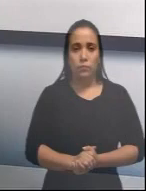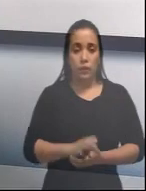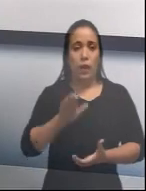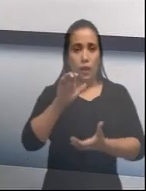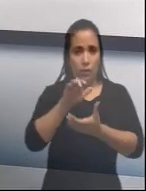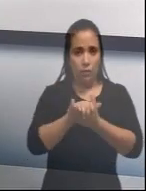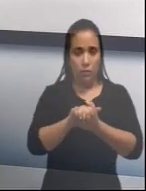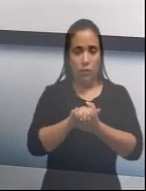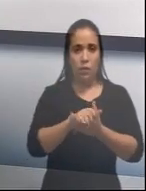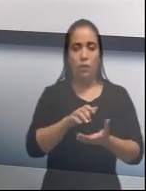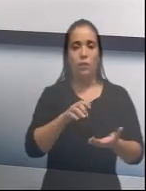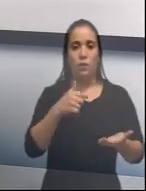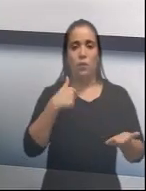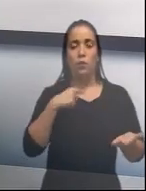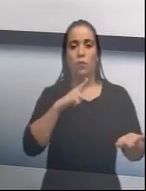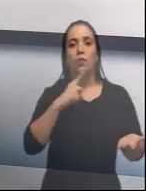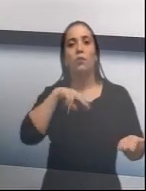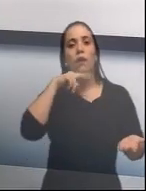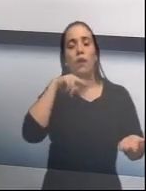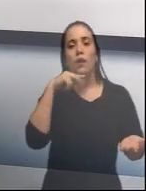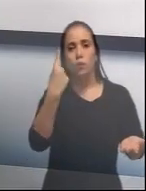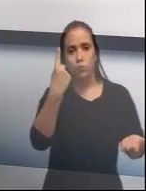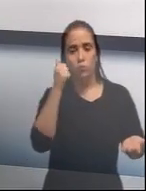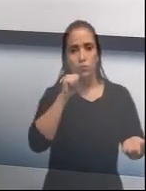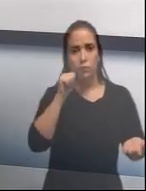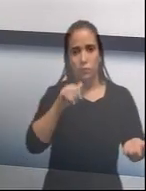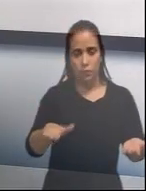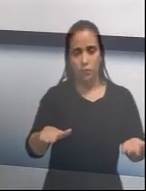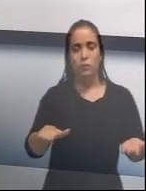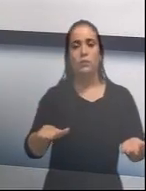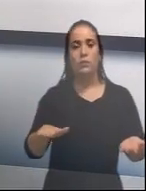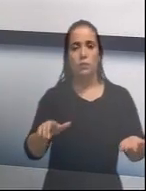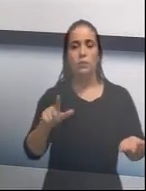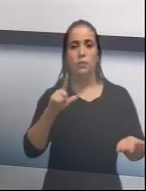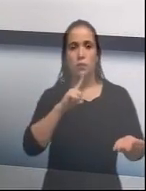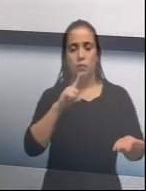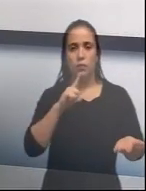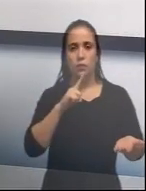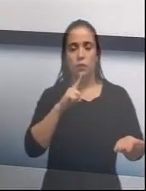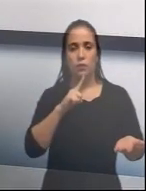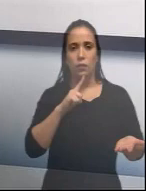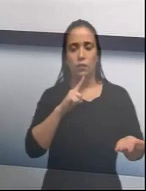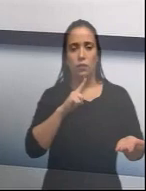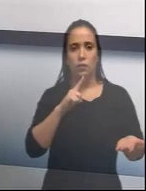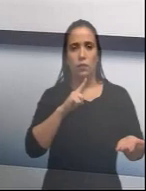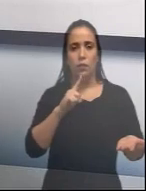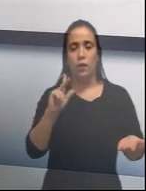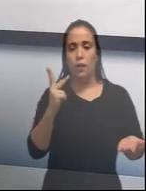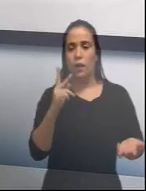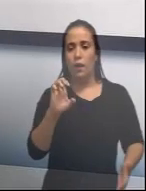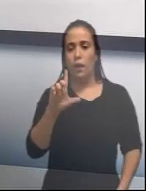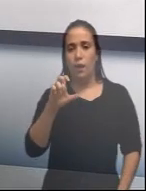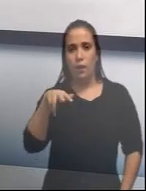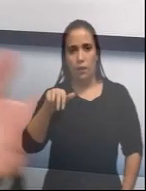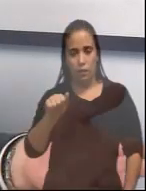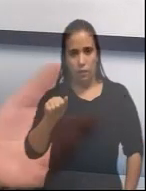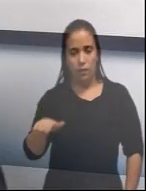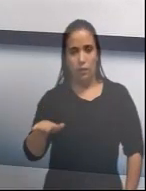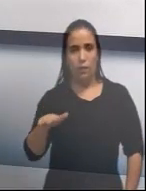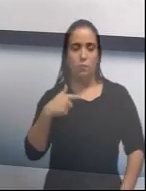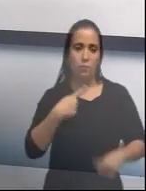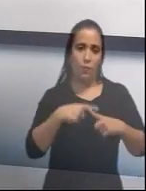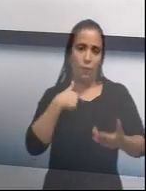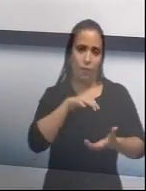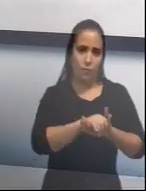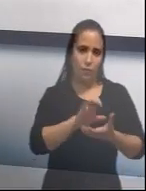casado, pai da minha única neta, né, veio outra aí no caminho, mas a minha netinha, a Helena, eu casei muito cedo,